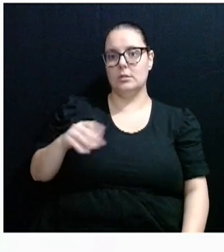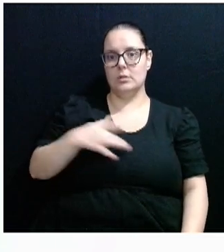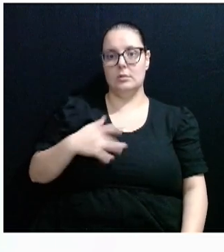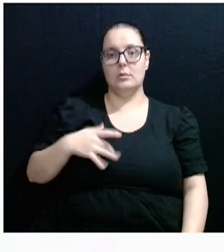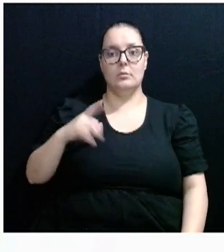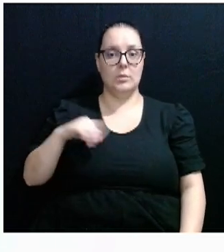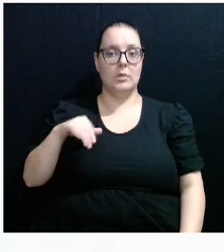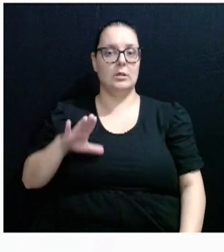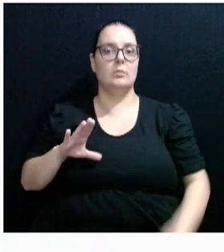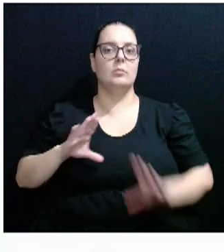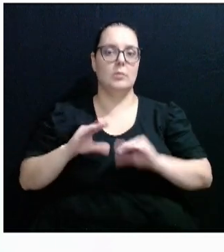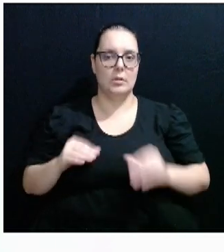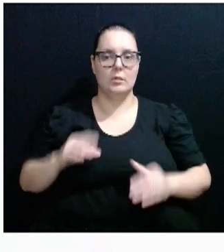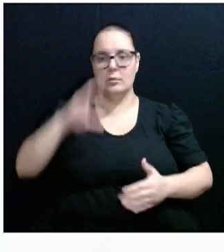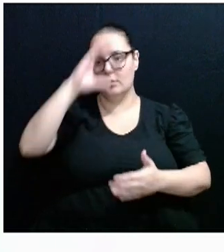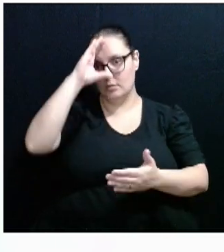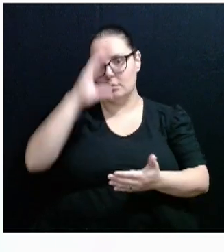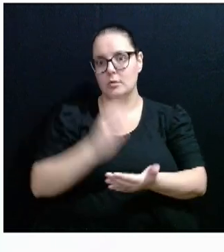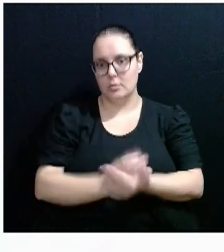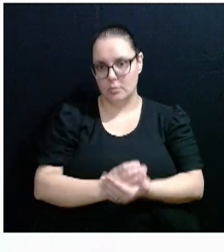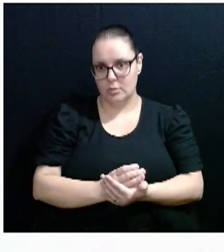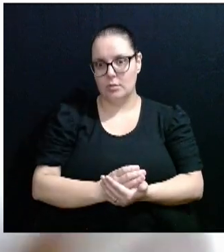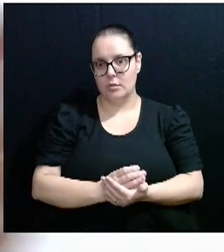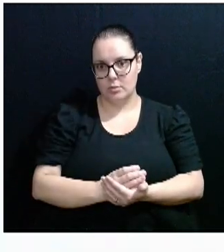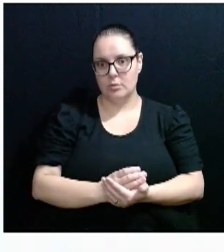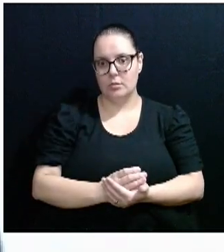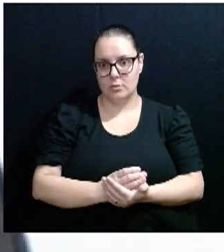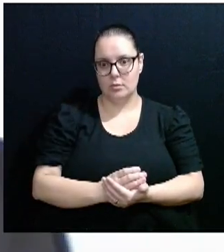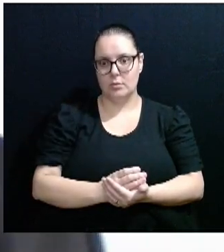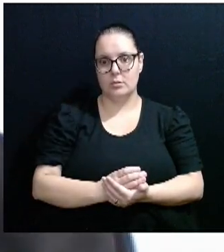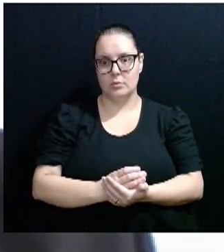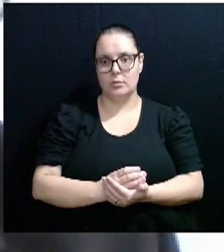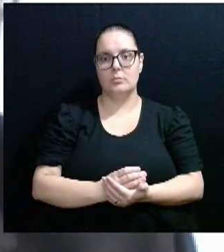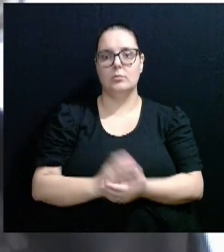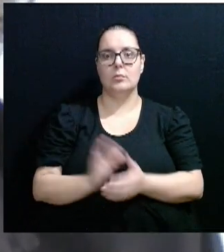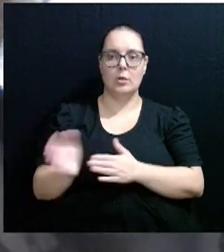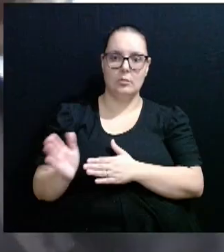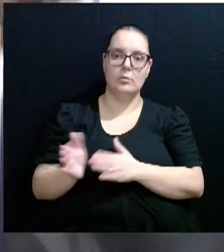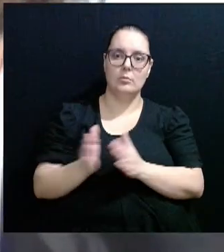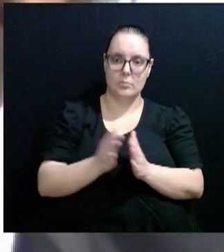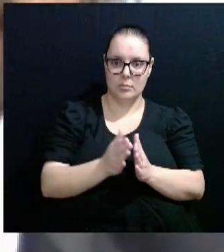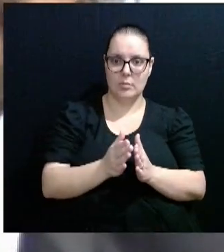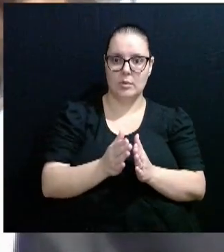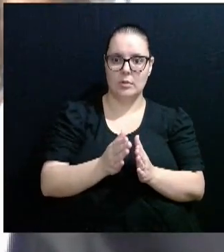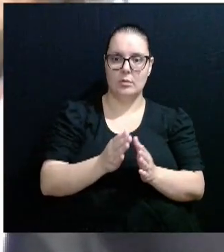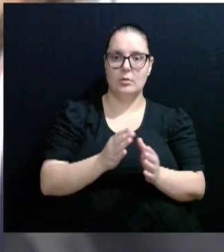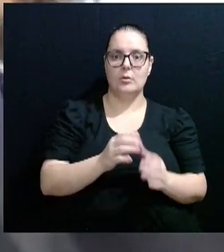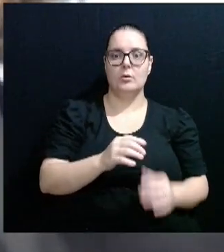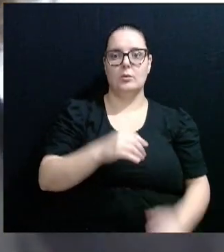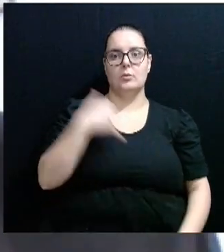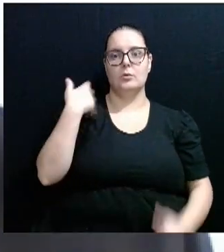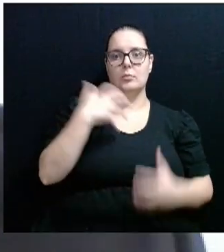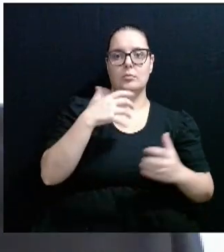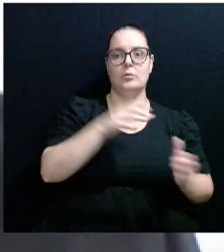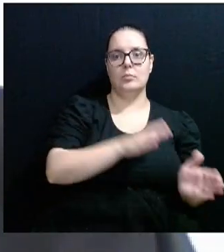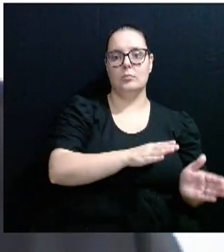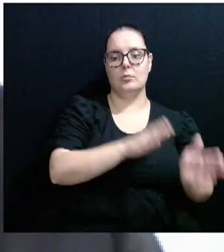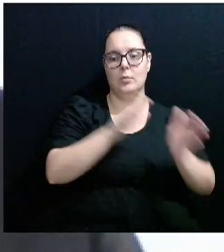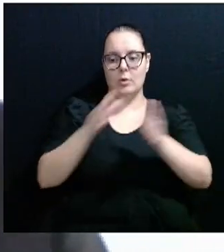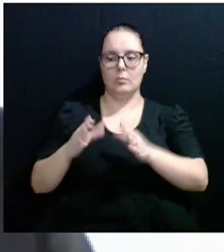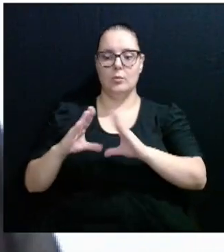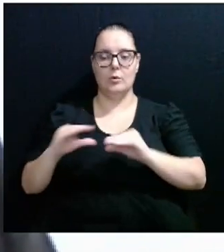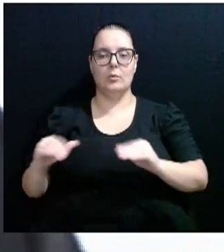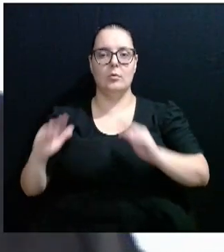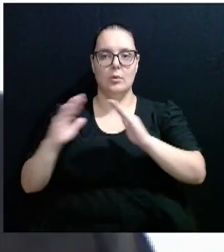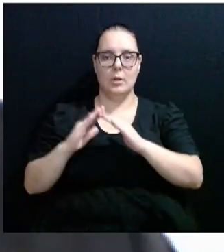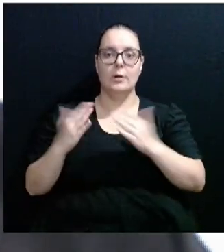conforto e confiança nessa condução, né, dessa transferência do idoso para o conforto da casa. Tá? Porque